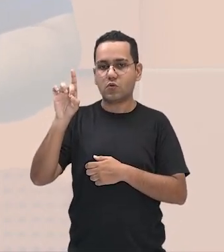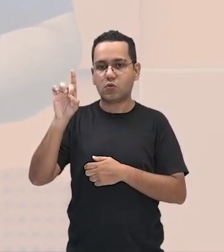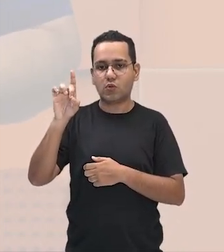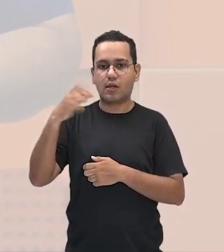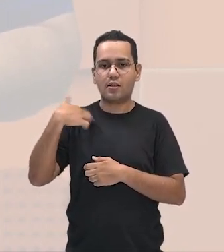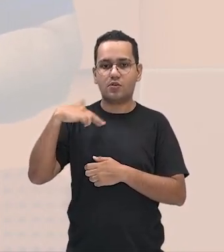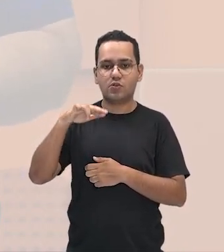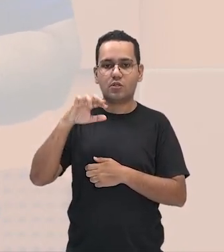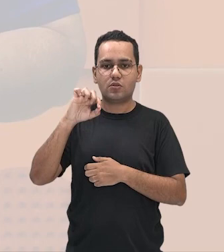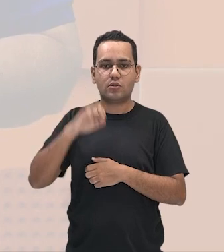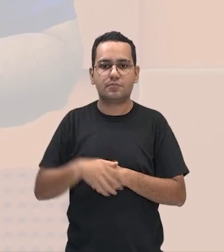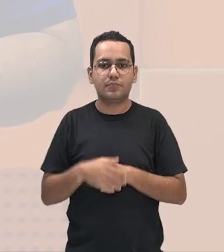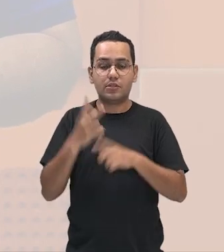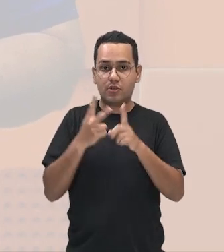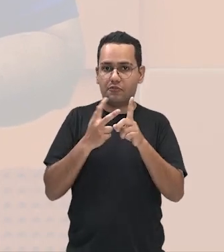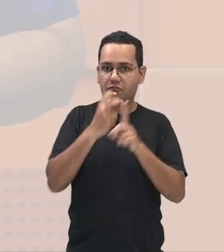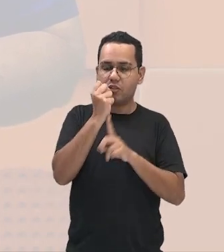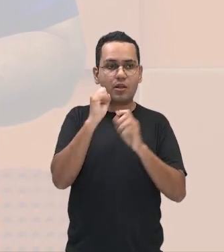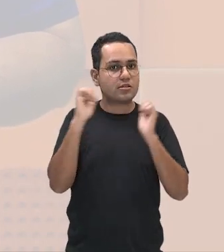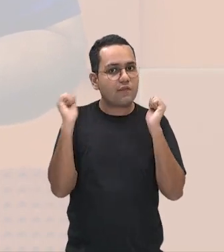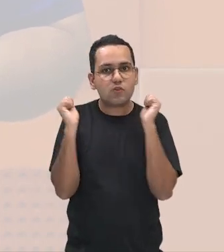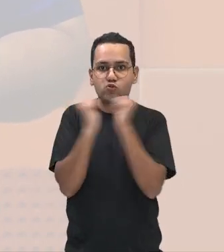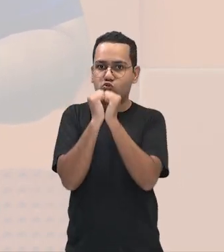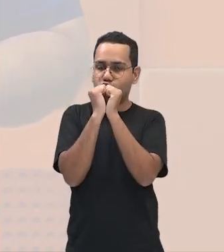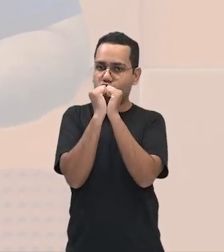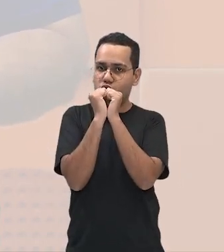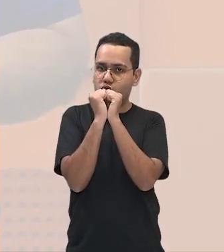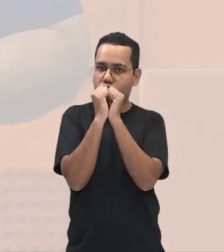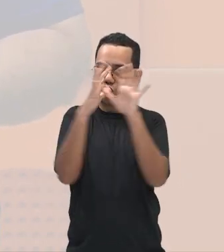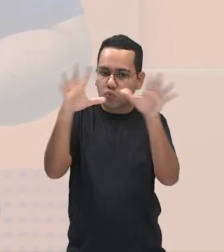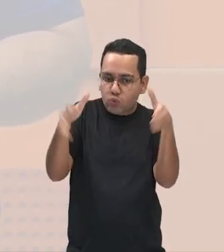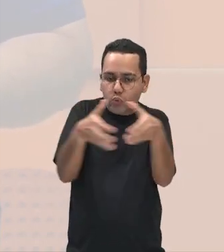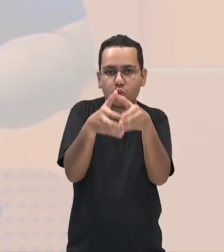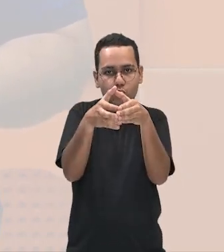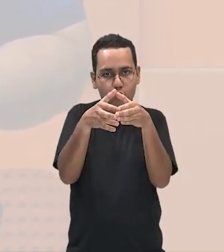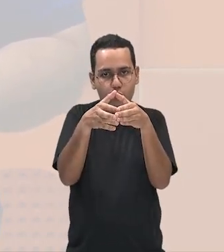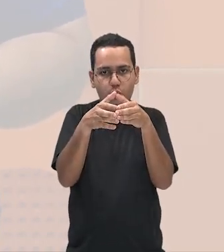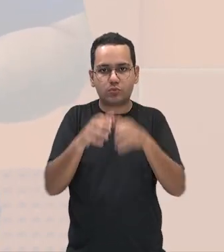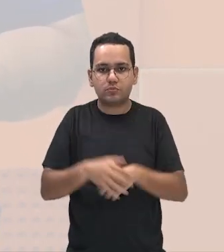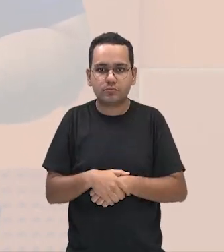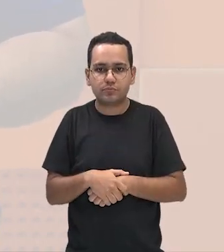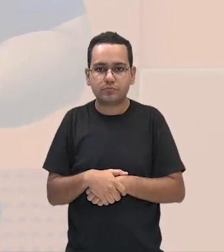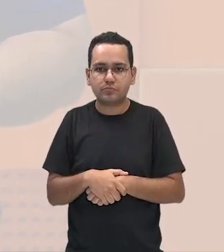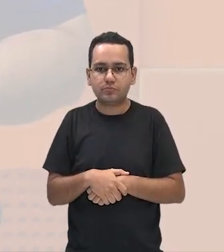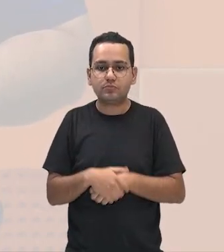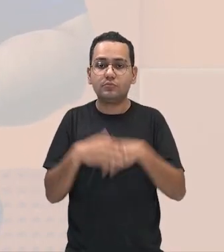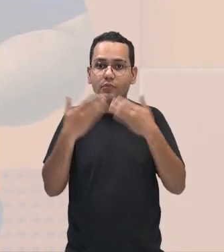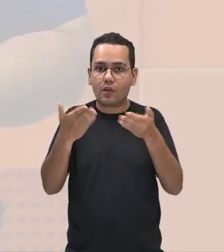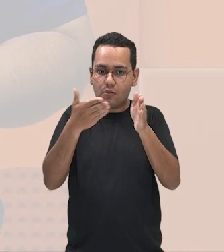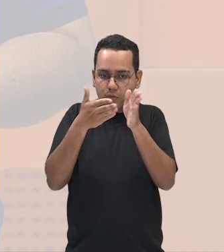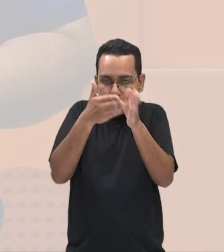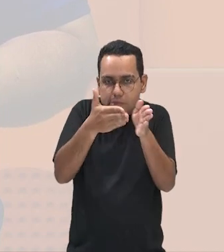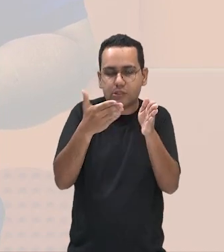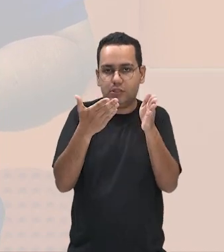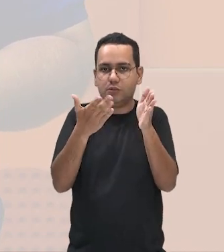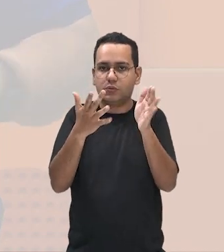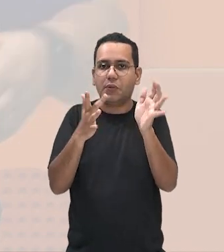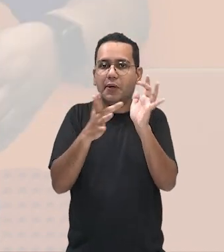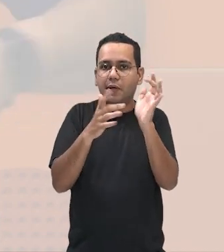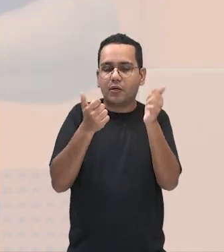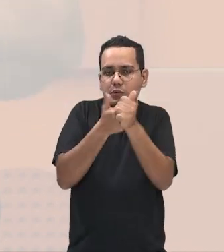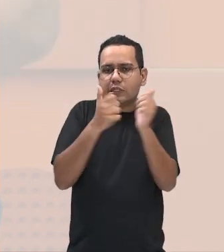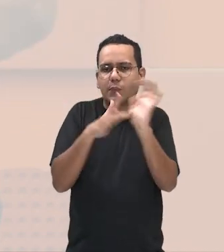ele realmente estivesse ali do meu lado. Então, a partir disso, eu faço a minha conversão e eu vou professar, então, essa fé